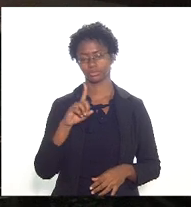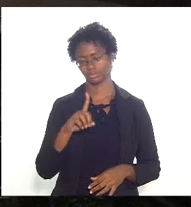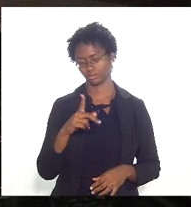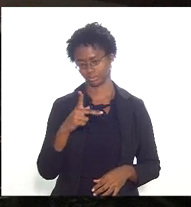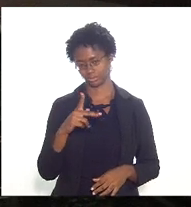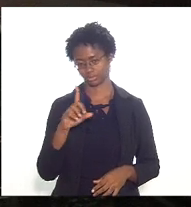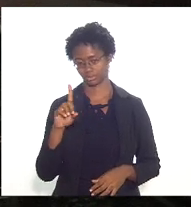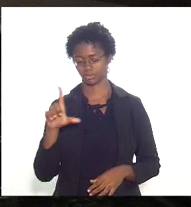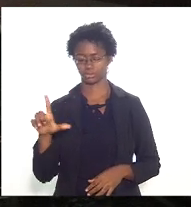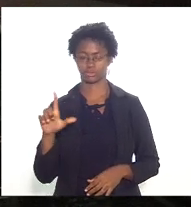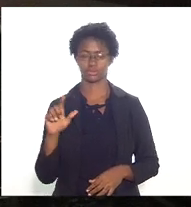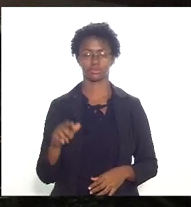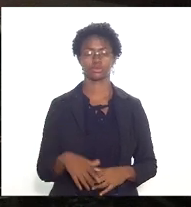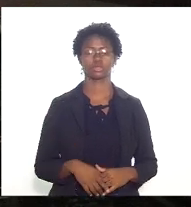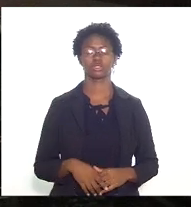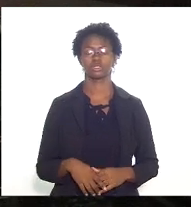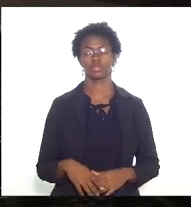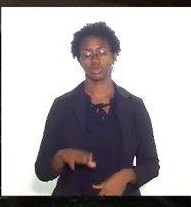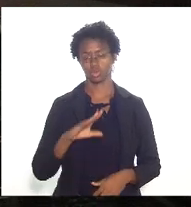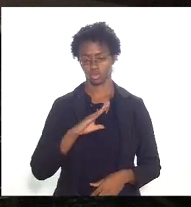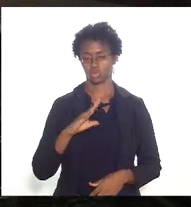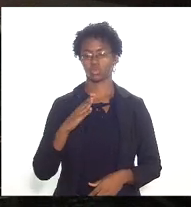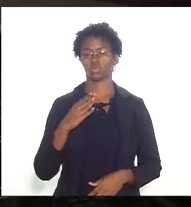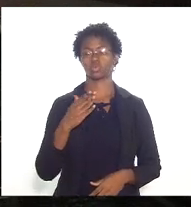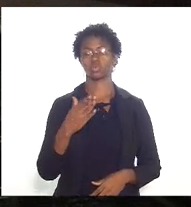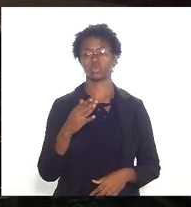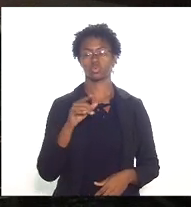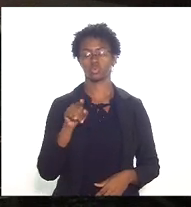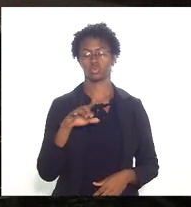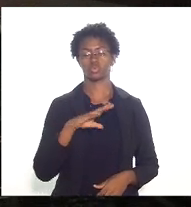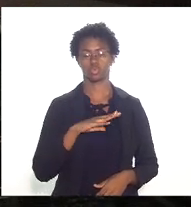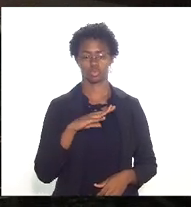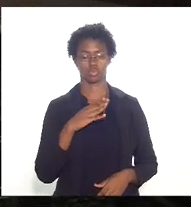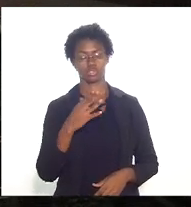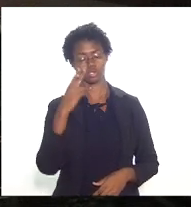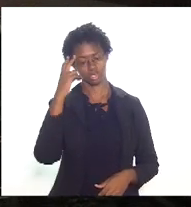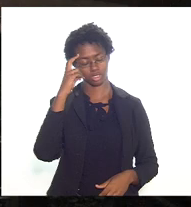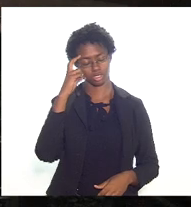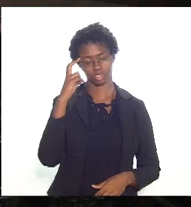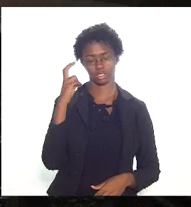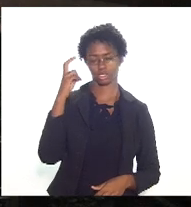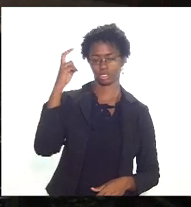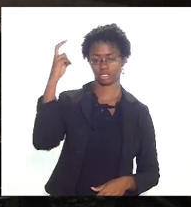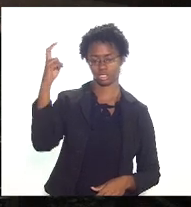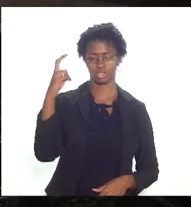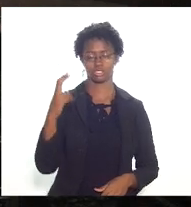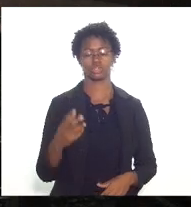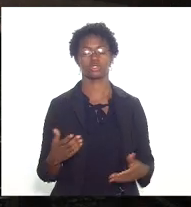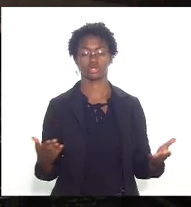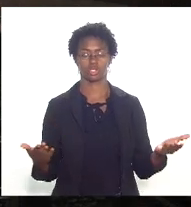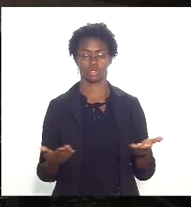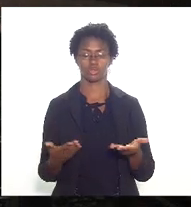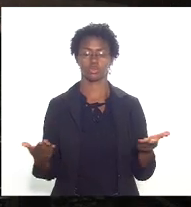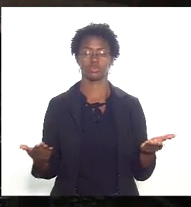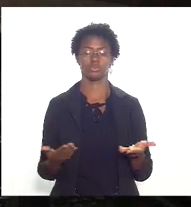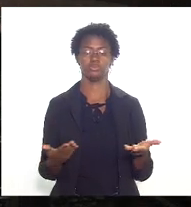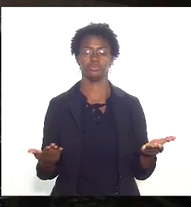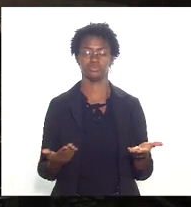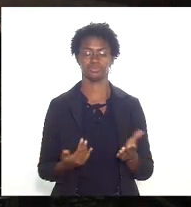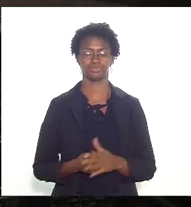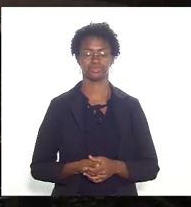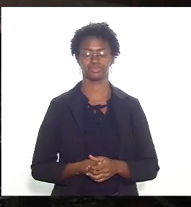com muita coragem com muita inteligência nesse nesse exato momento coloca